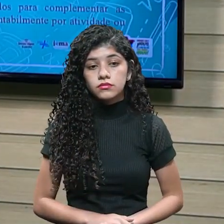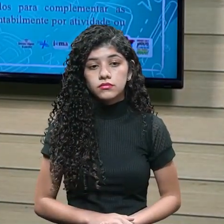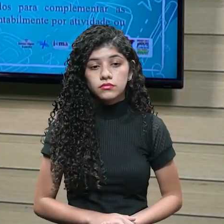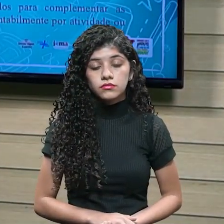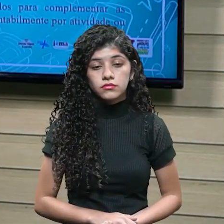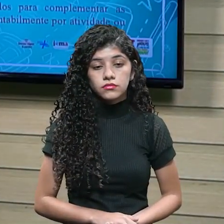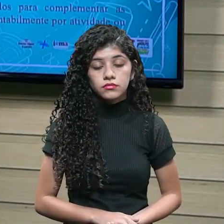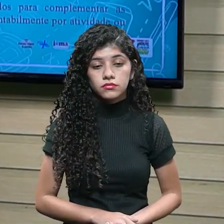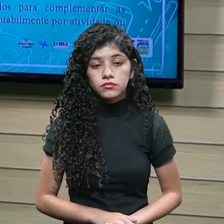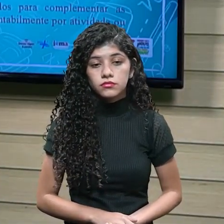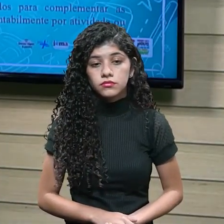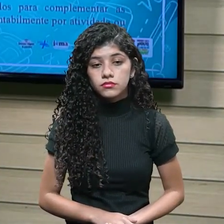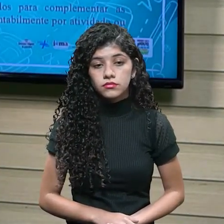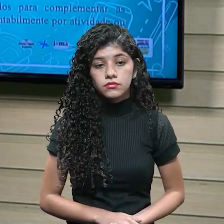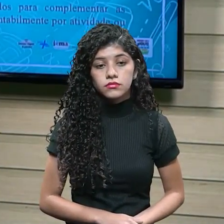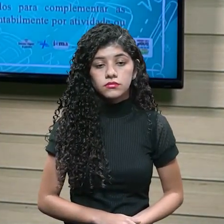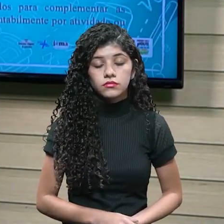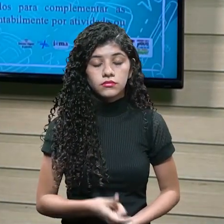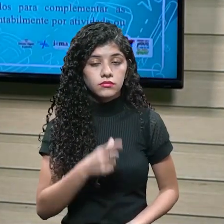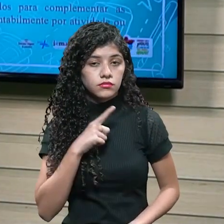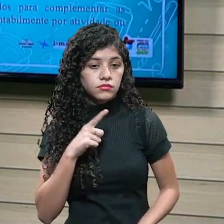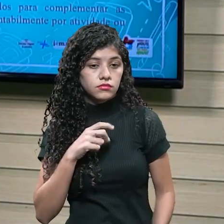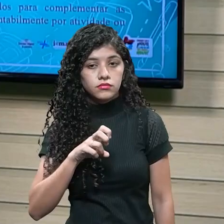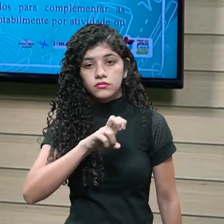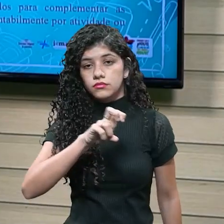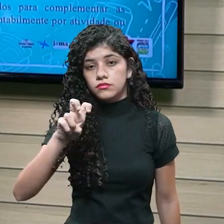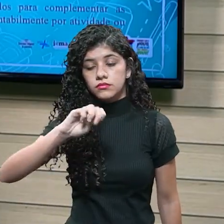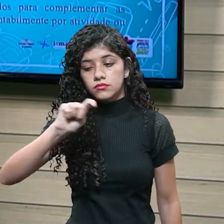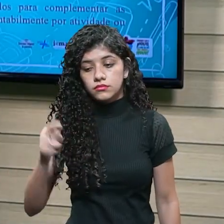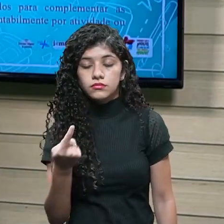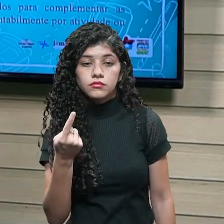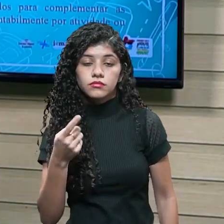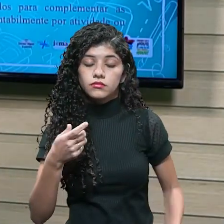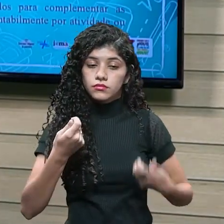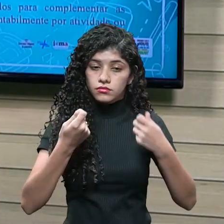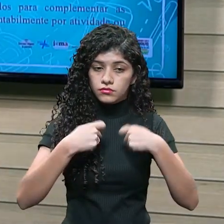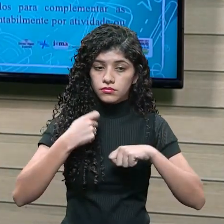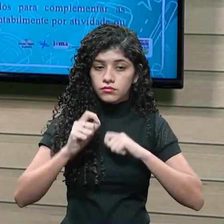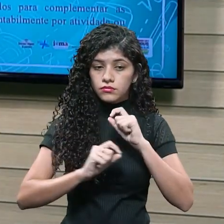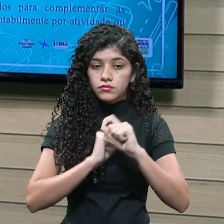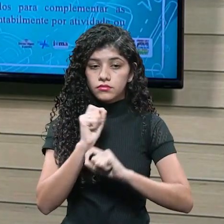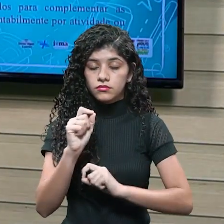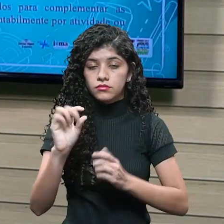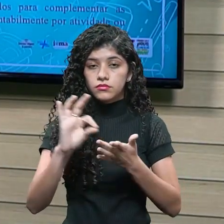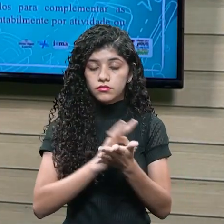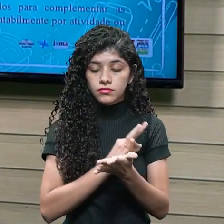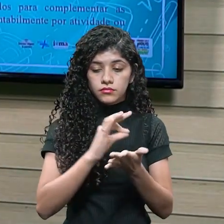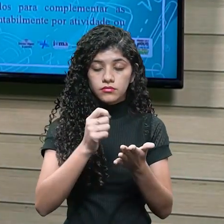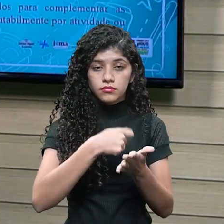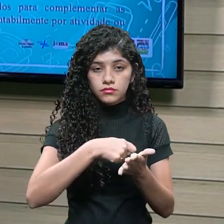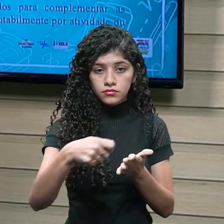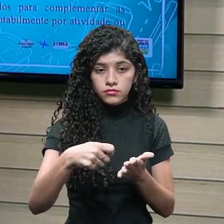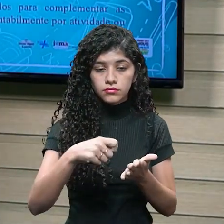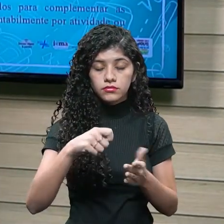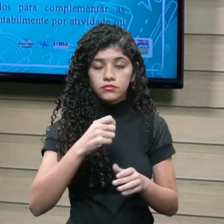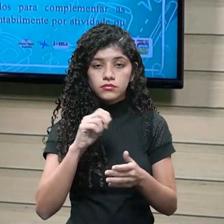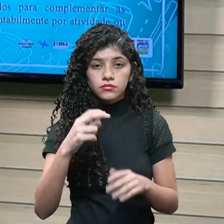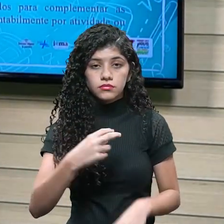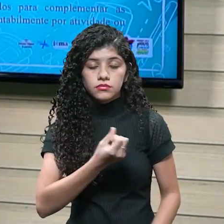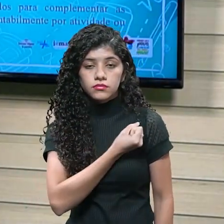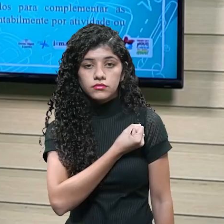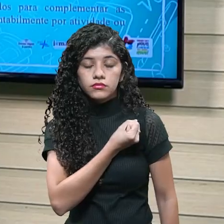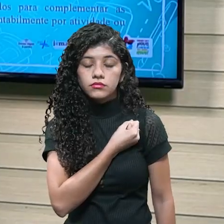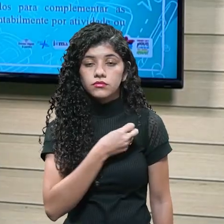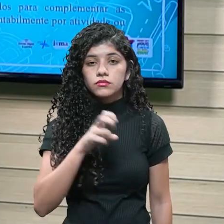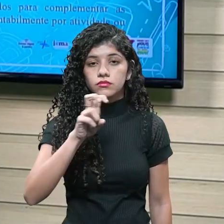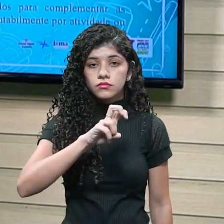foi? Ah, foi em forma de ação, foi tantos lotes, sei lá, deu 55 mil reais. Então tem que registrar na contabilidade pelo valor